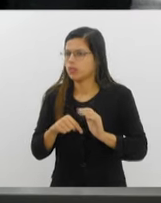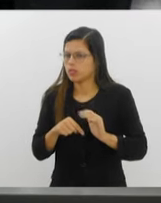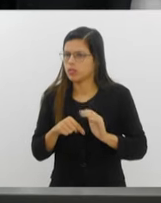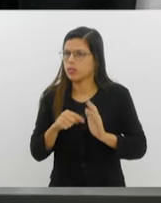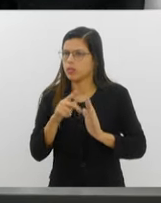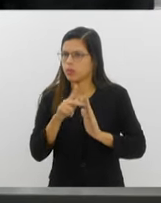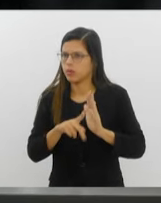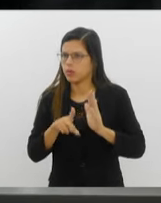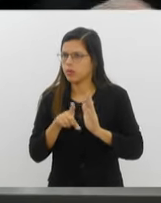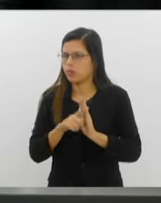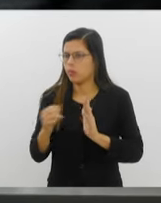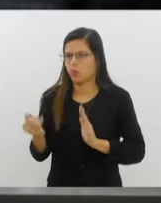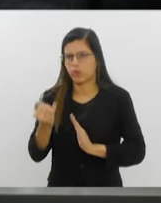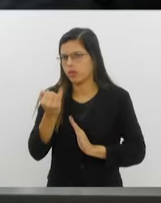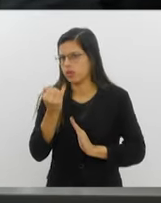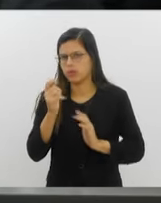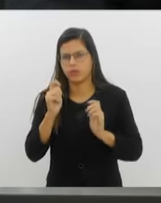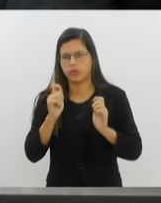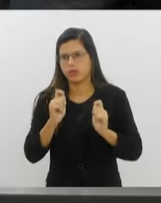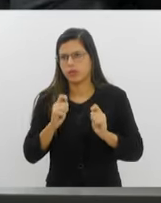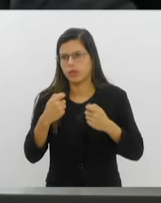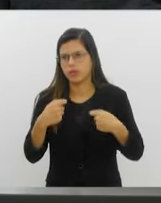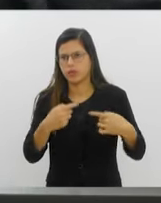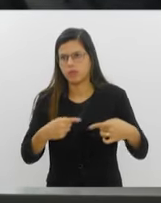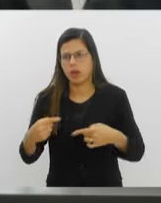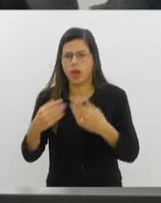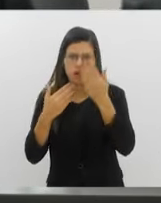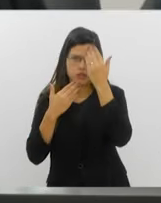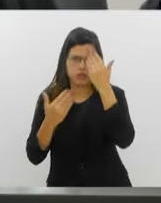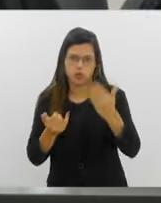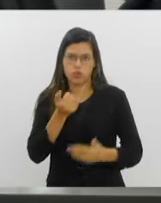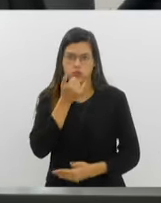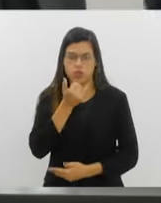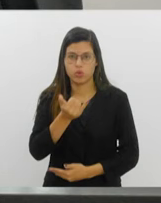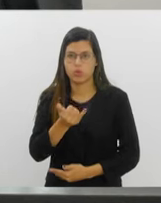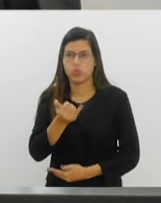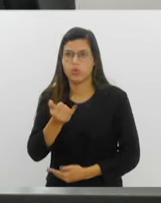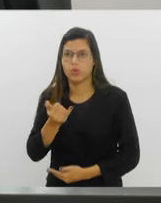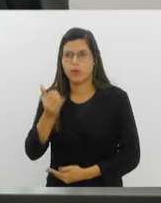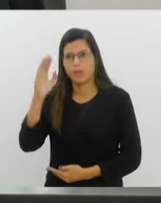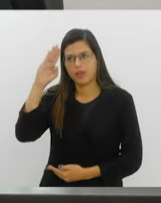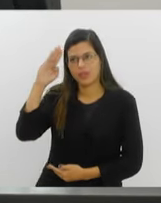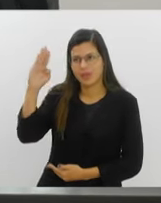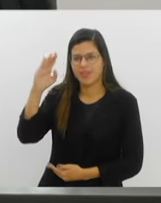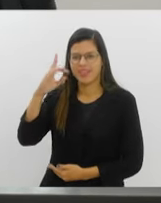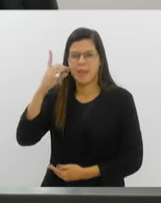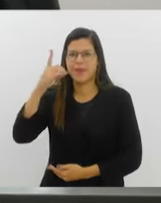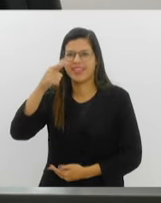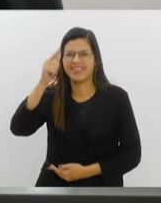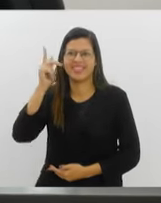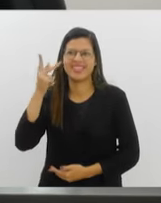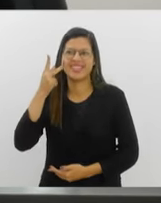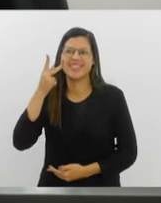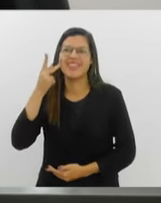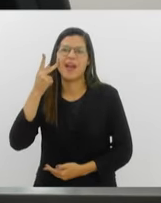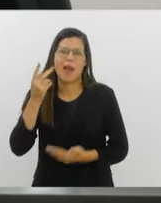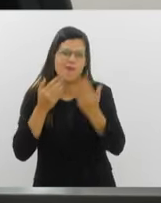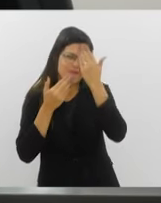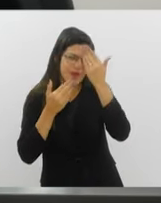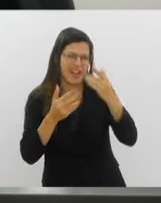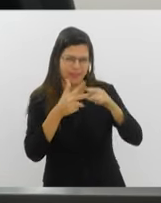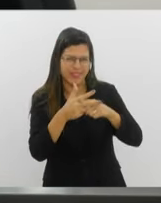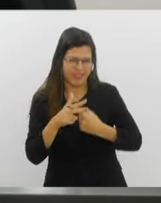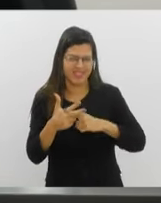então não dá para ser de outra forma. Agradeço aí, peço desculpa especial ao deputado Luiz Paulo e acato o puxão de orelha pelo horário.